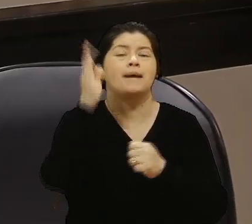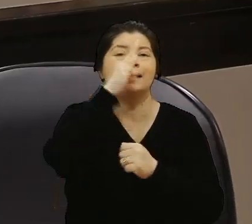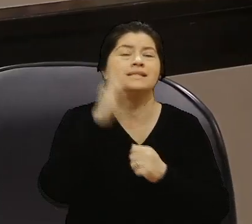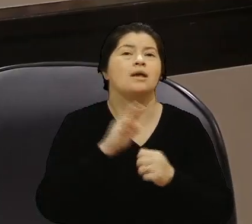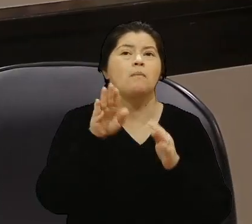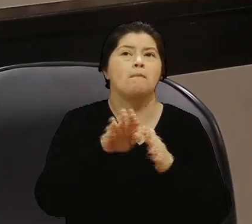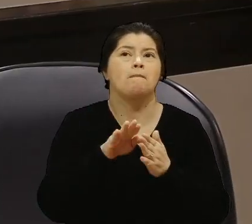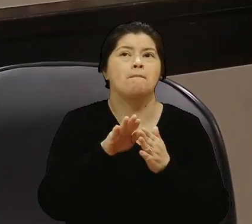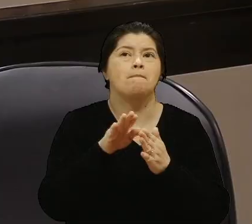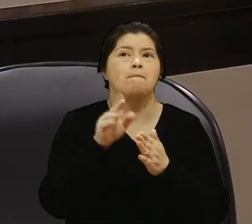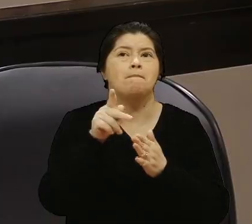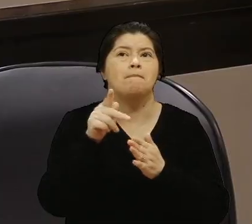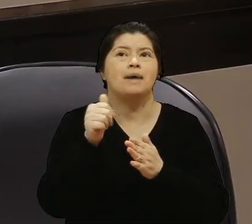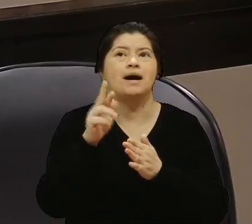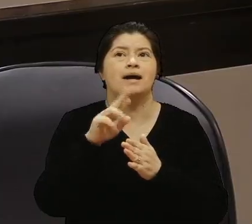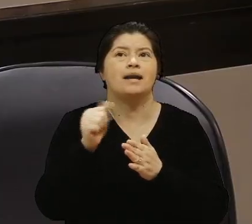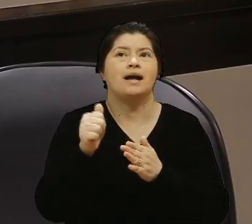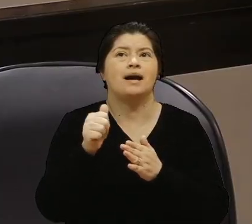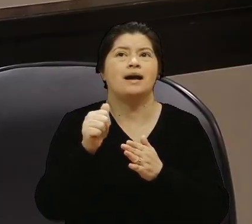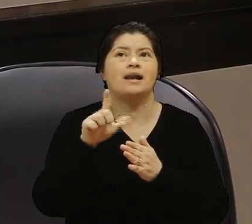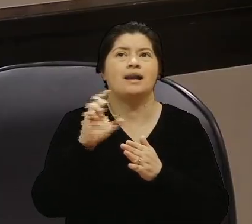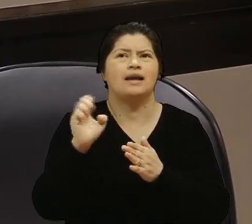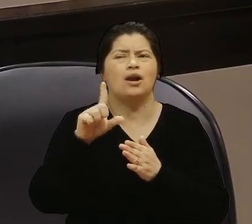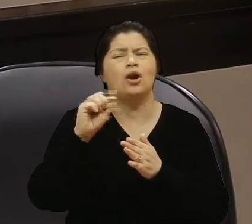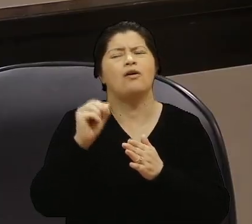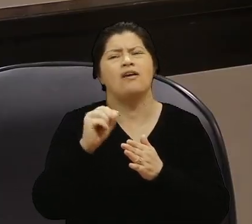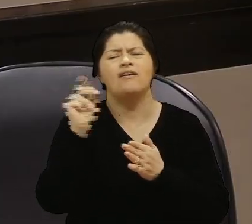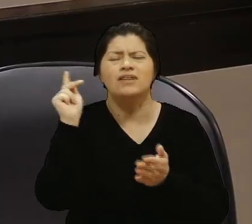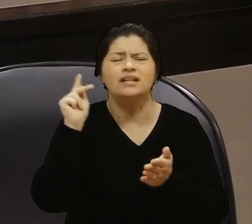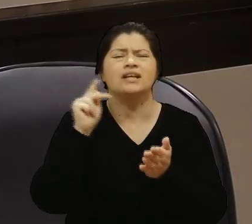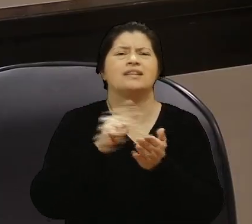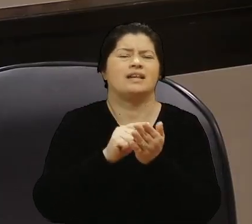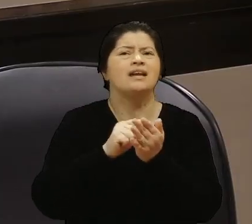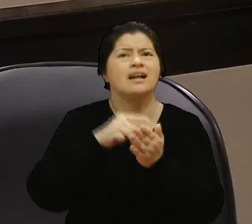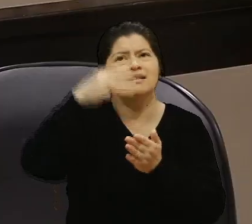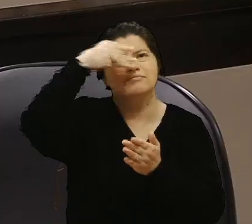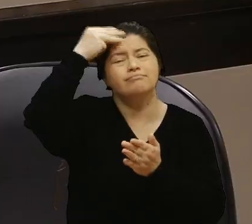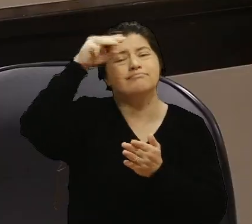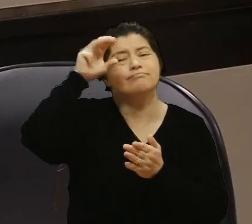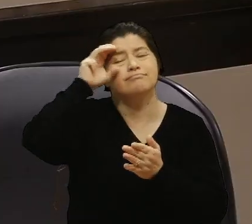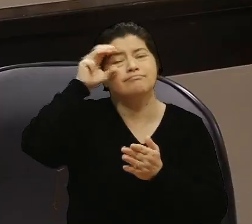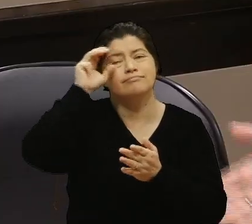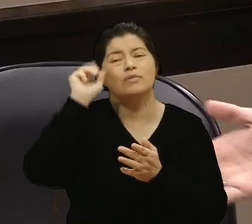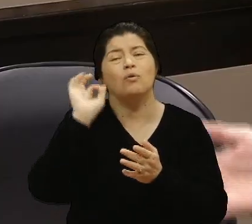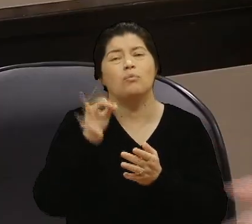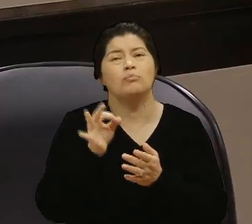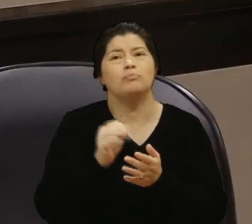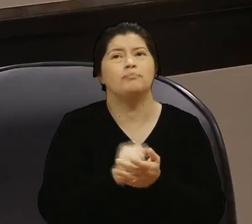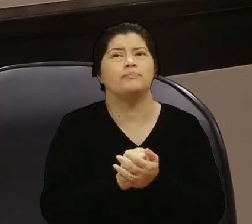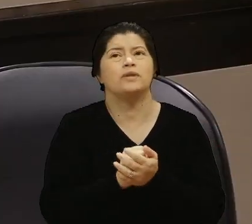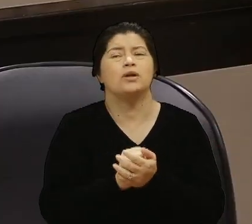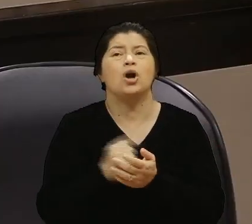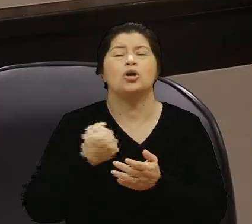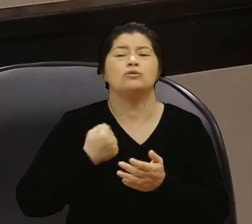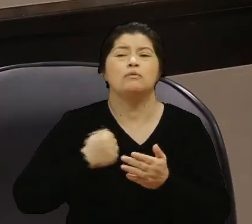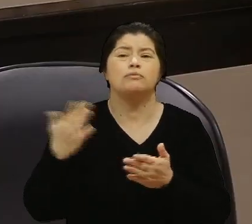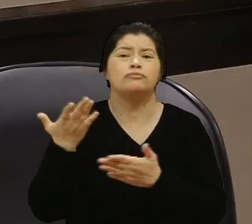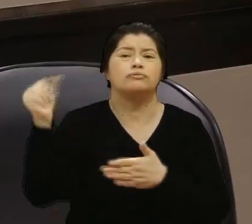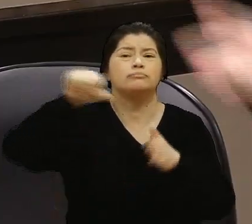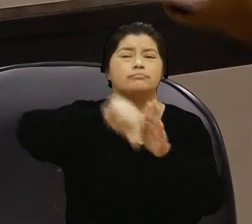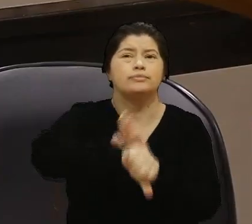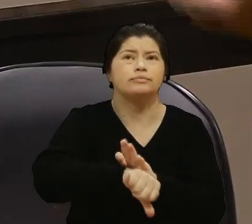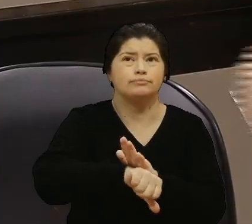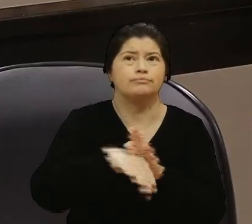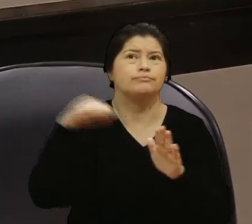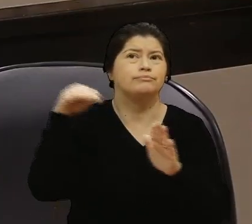a verdadeira lei Maria da Penha. Mas não precisa acreditar em nós. Eu só quero dizer que os números vêm piorando, se a senhora não notou.